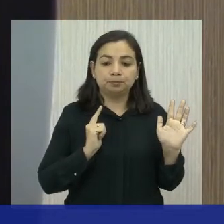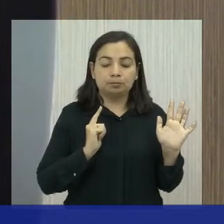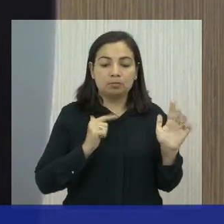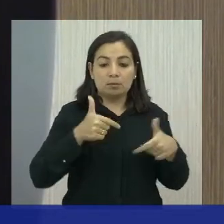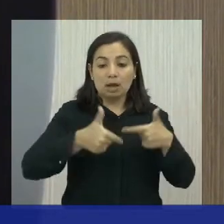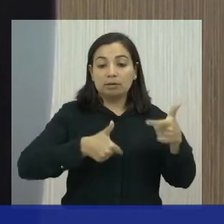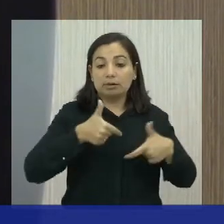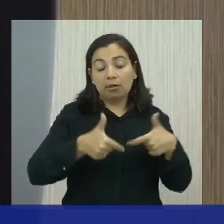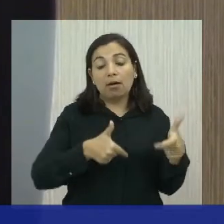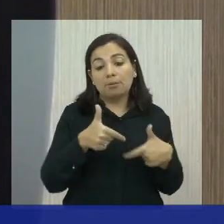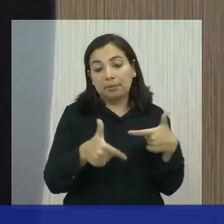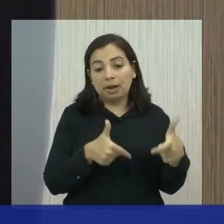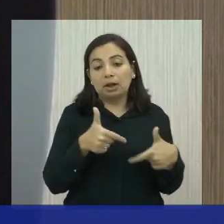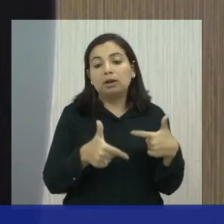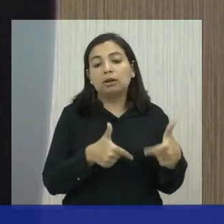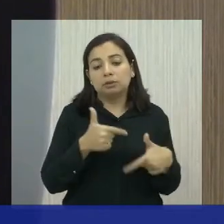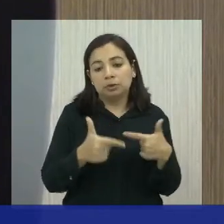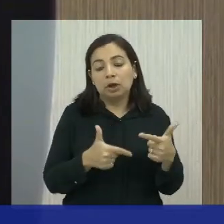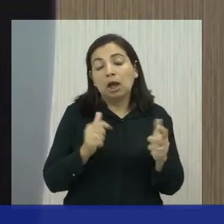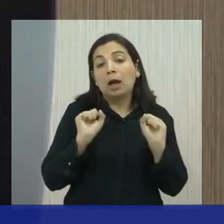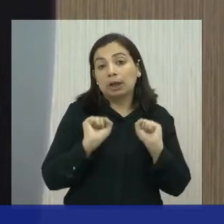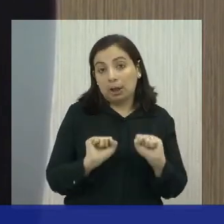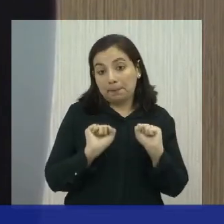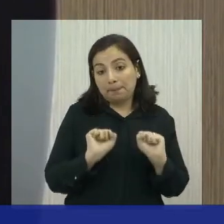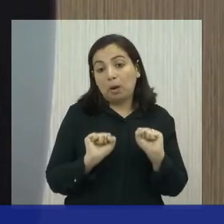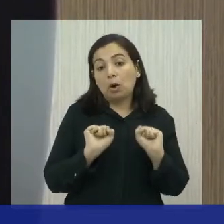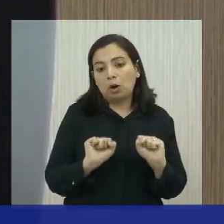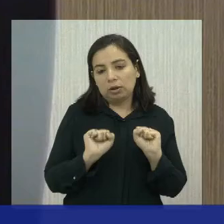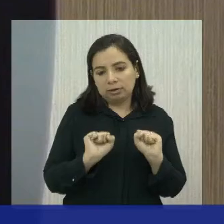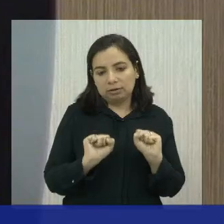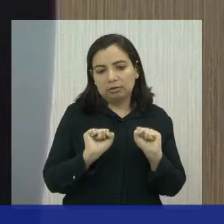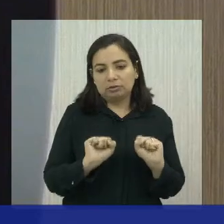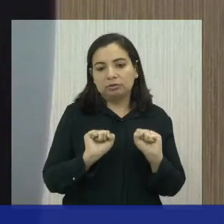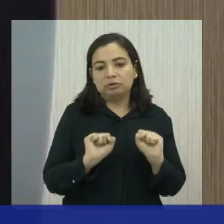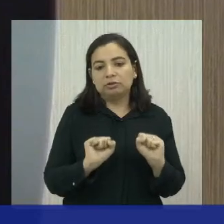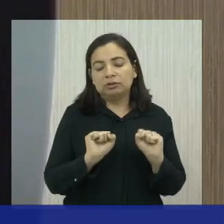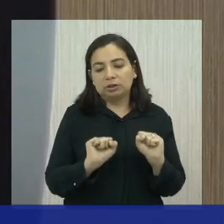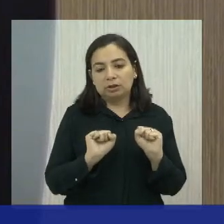atividades, né, que podem, sim,